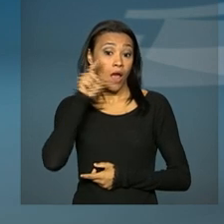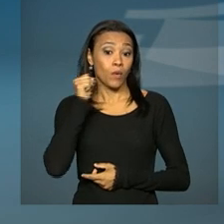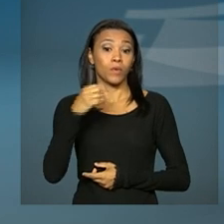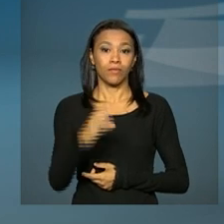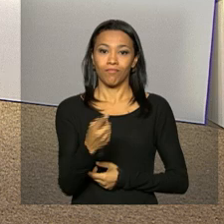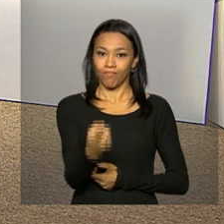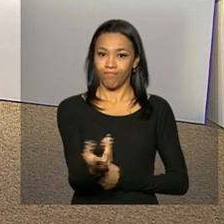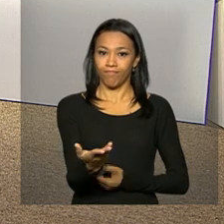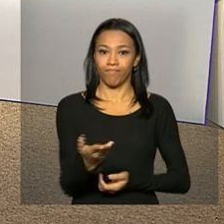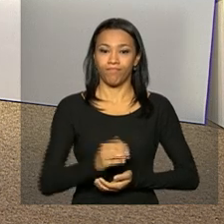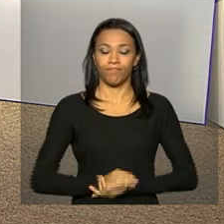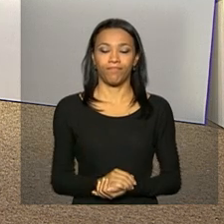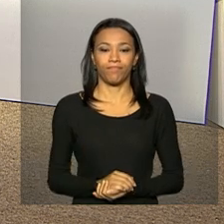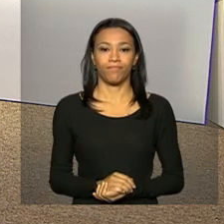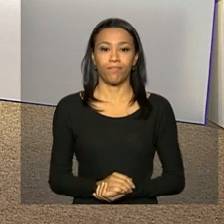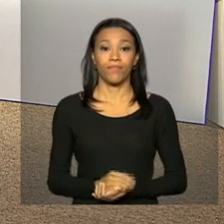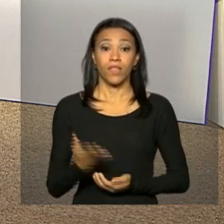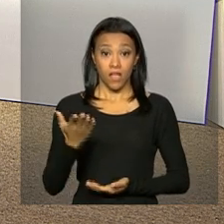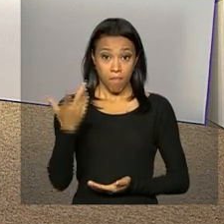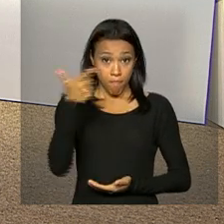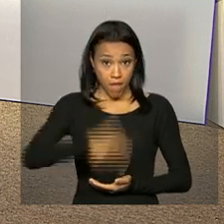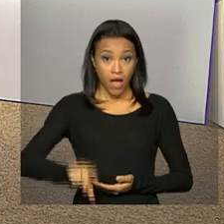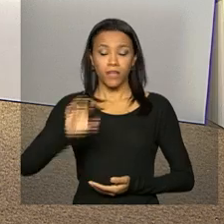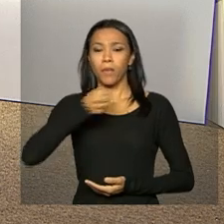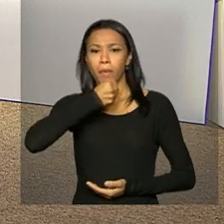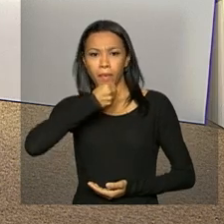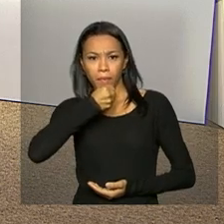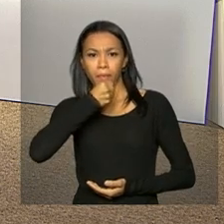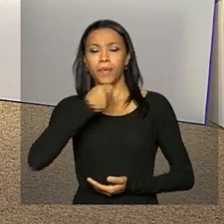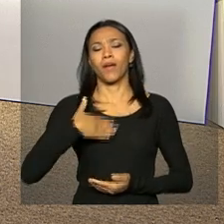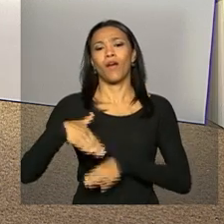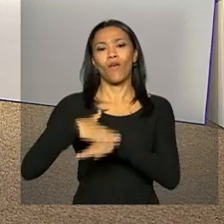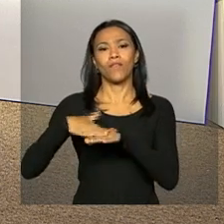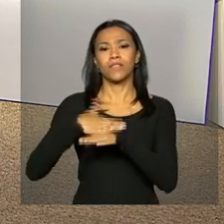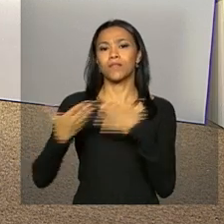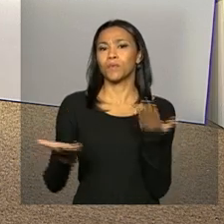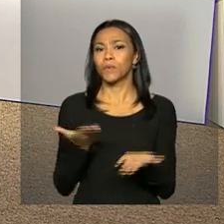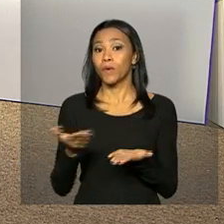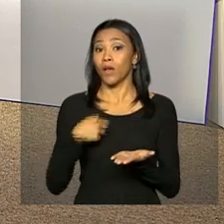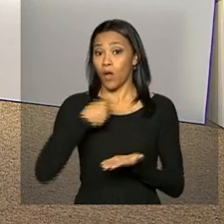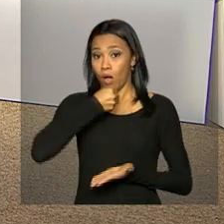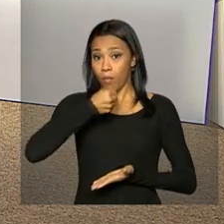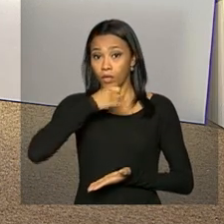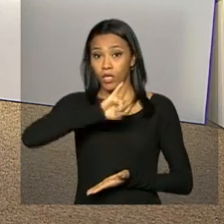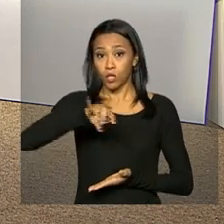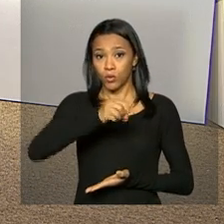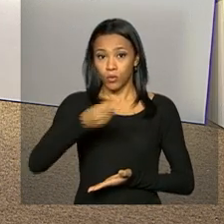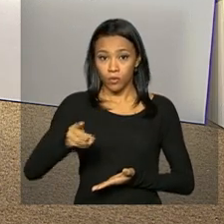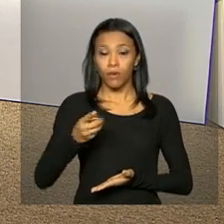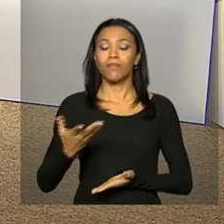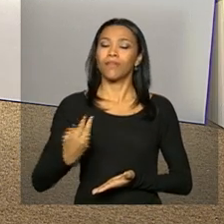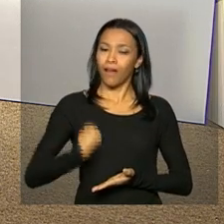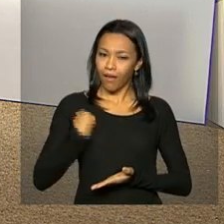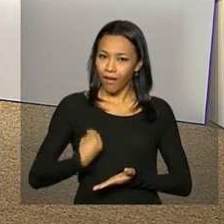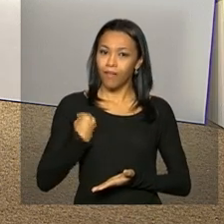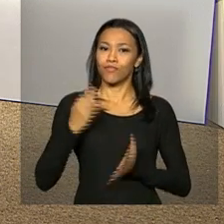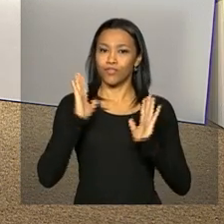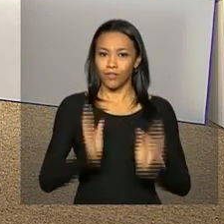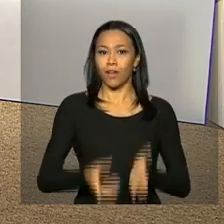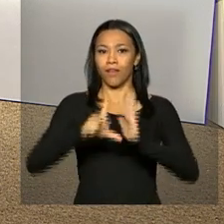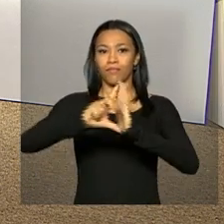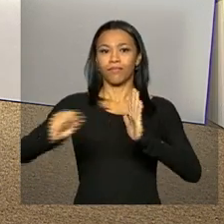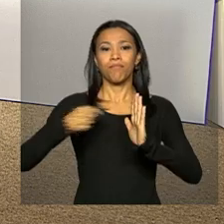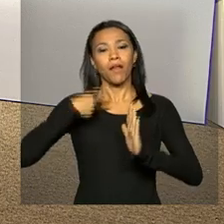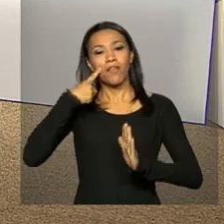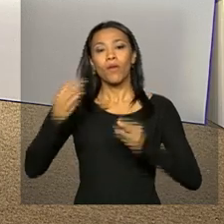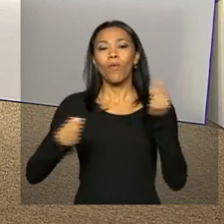CRB. E para falar mais sobre esse assunto, nós conversamos agora com o repórter João Pedro Neto, que está no Palácio do Planalto para